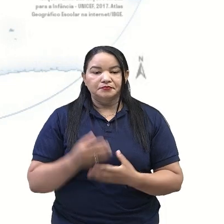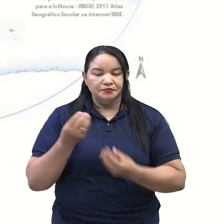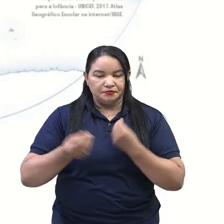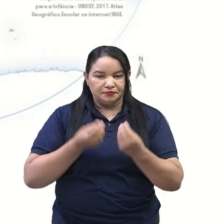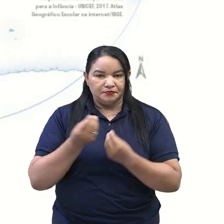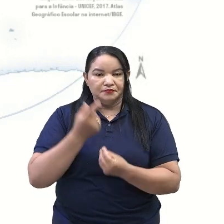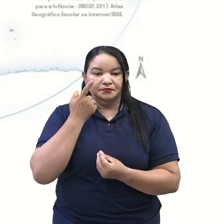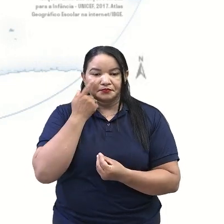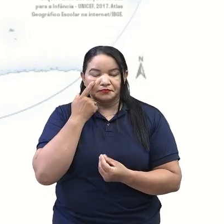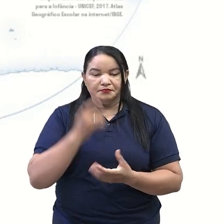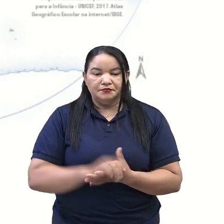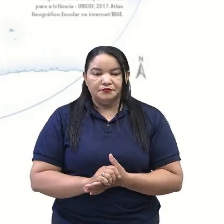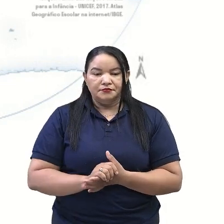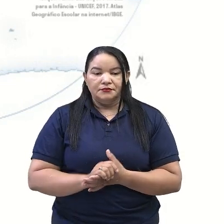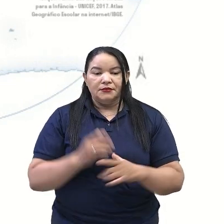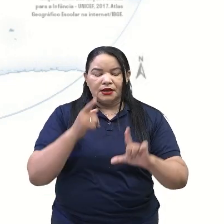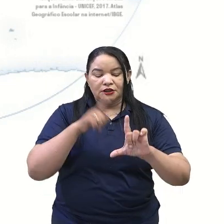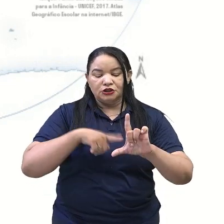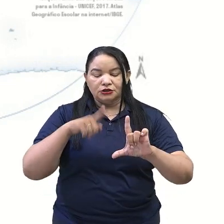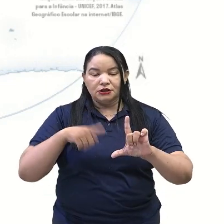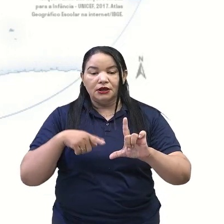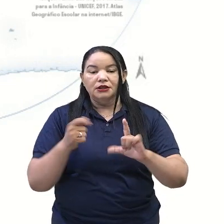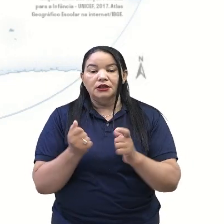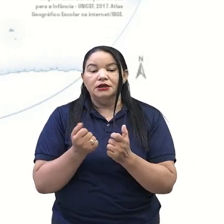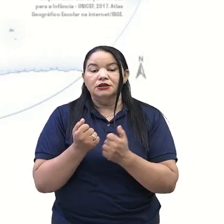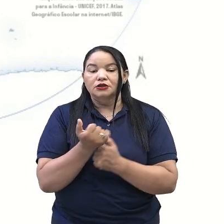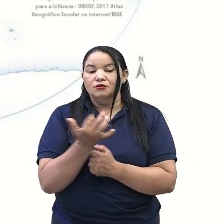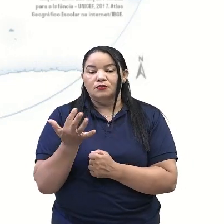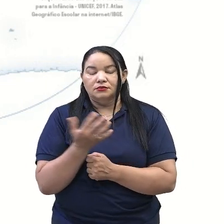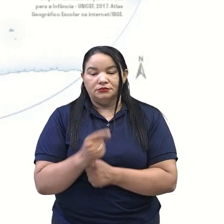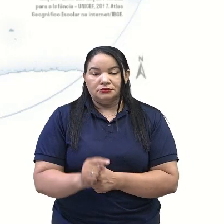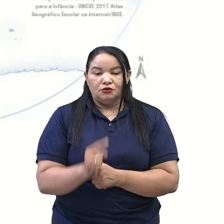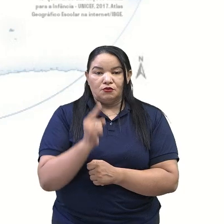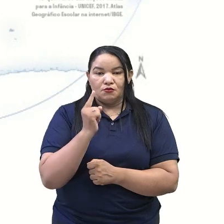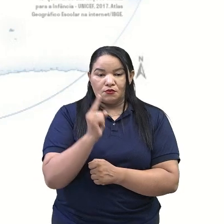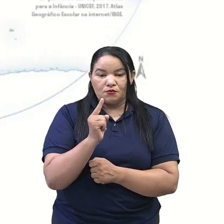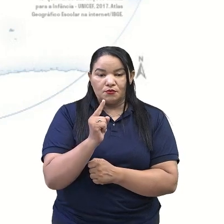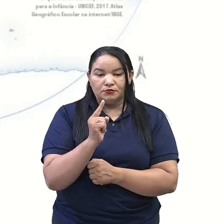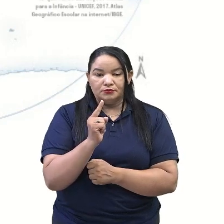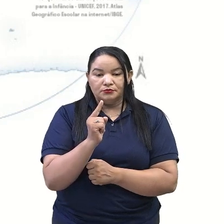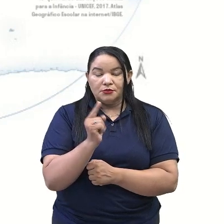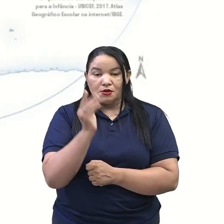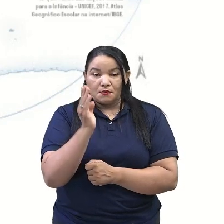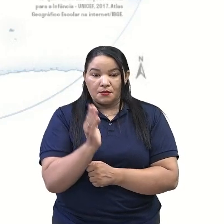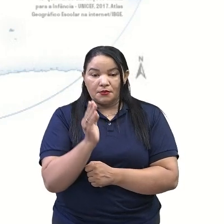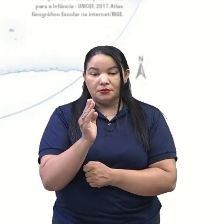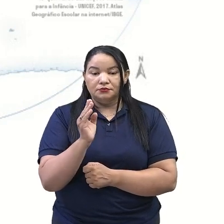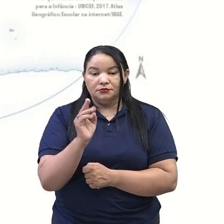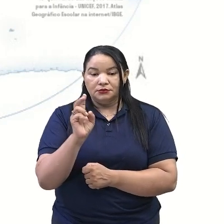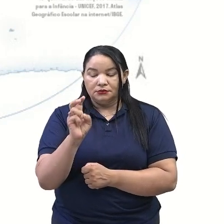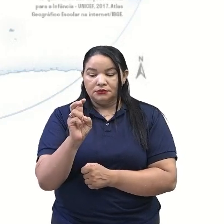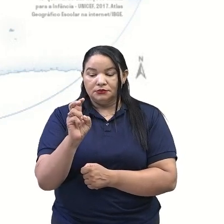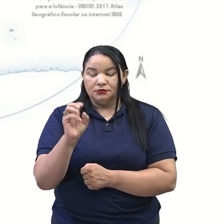exemplo. Escala é igual a 1 para